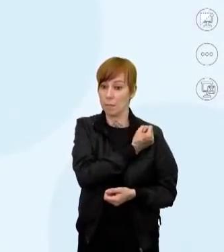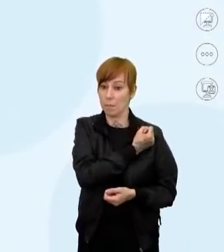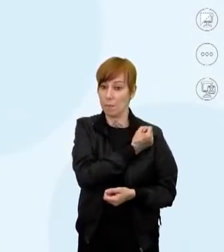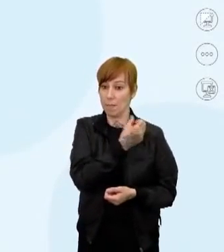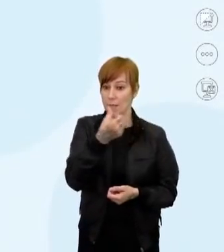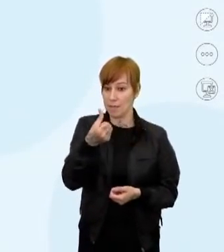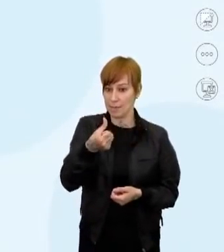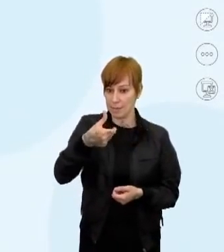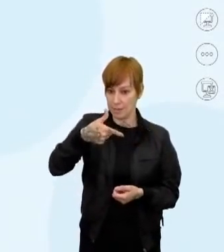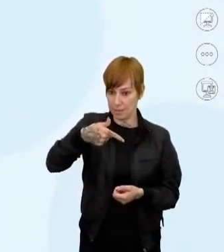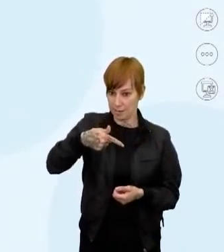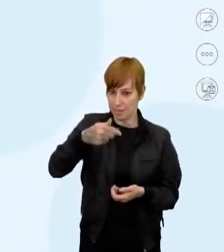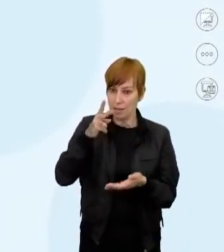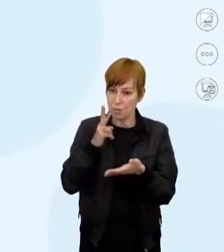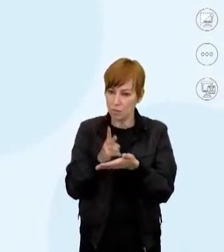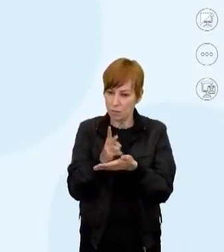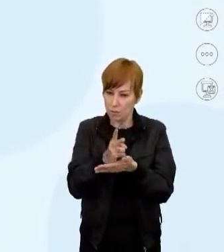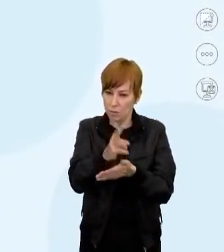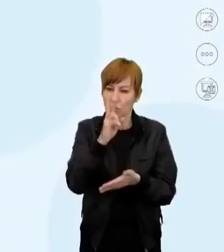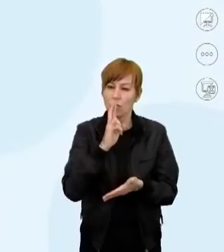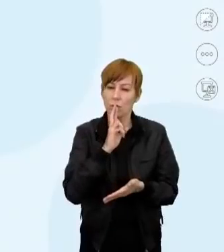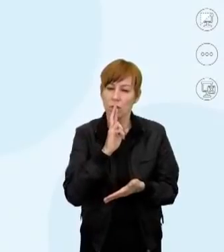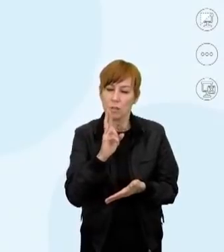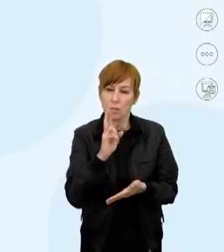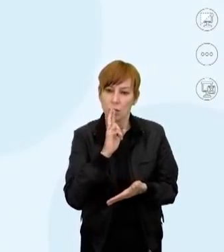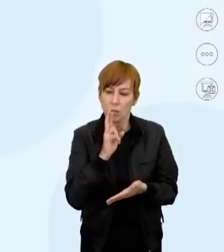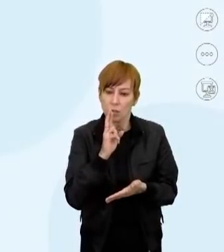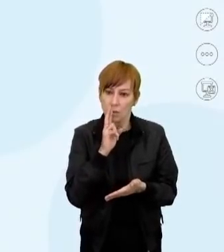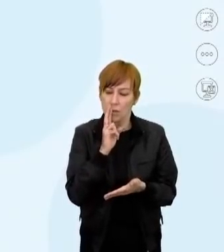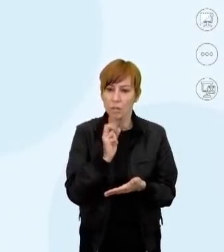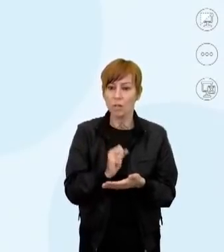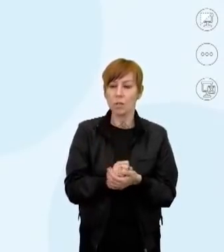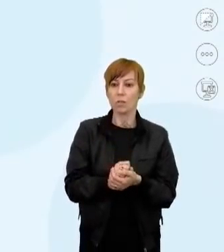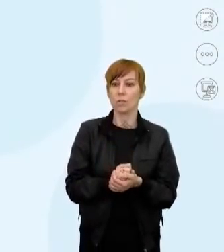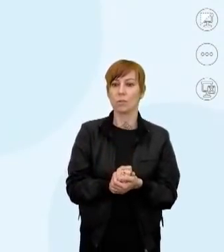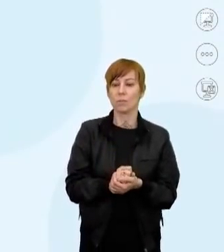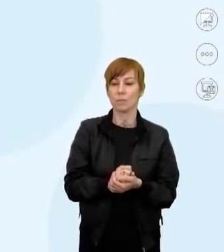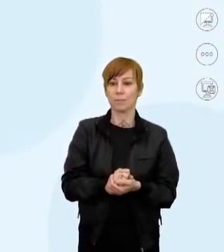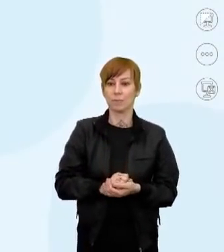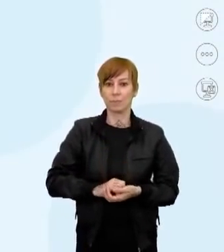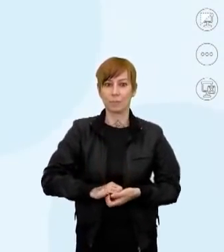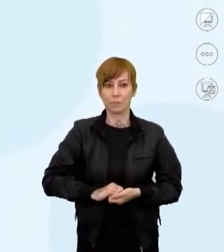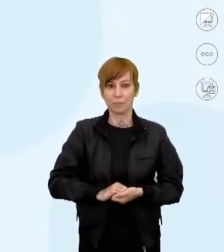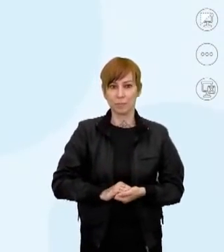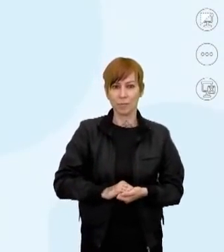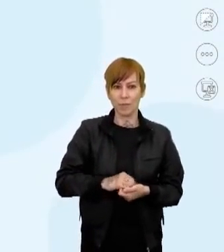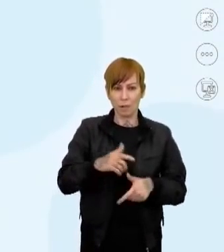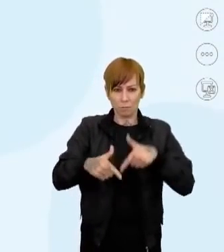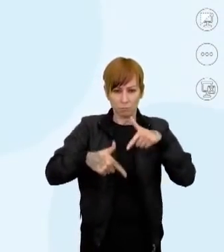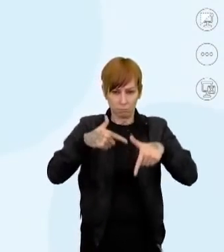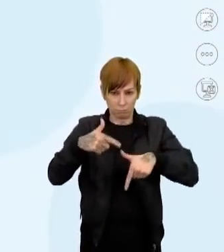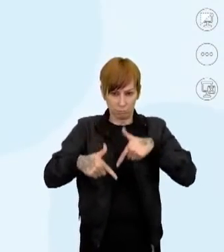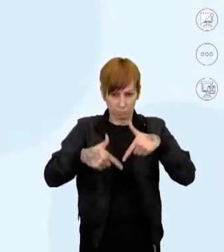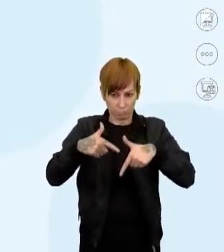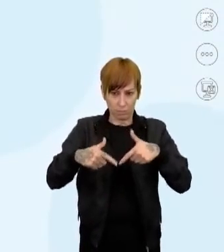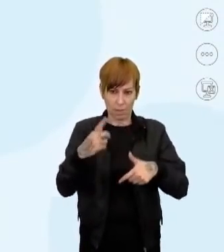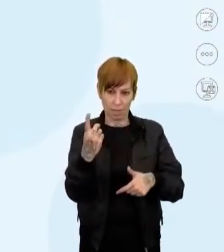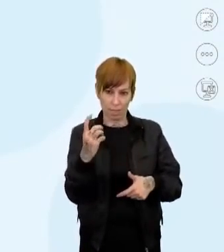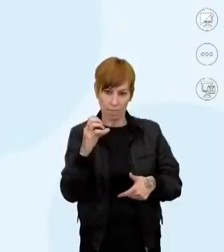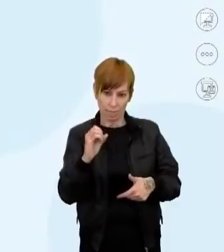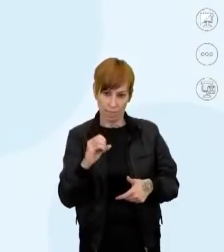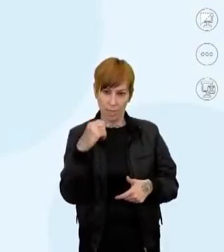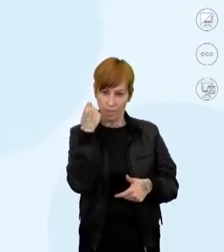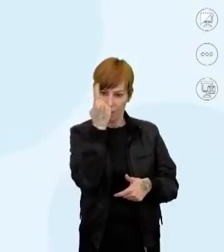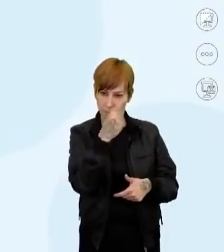continuar resolvendo problemas de proporção. Então tá assim, ó. Trabalhando 10 horas por dia, um pedreiro constrói uma casa